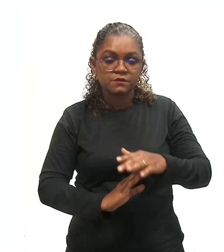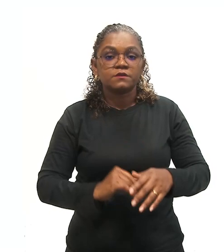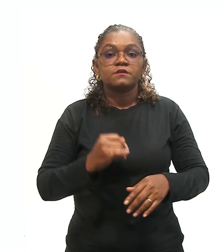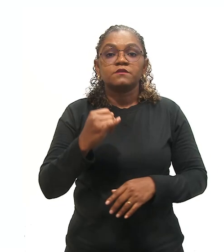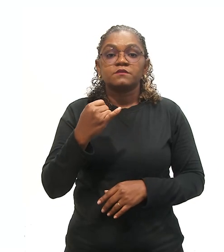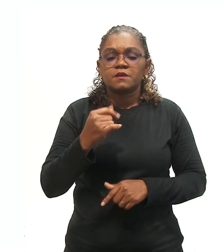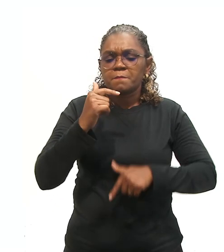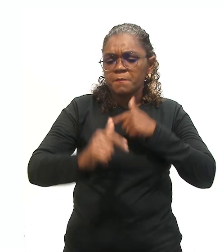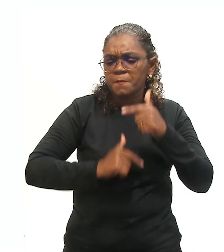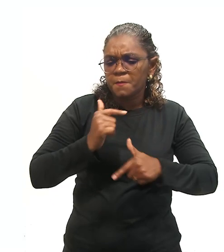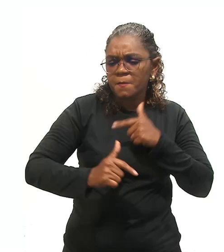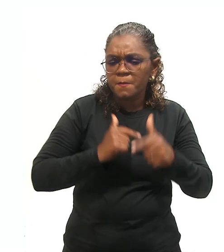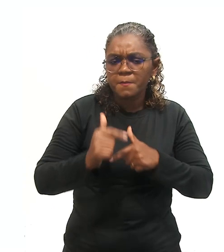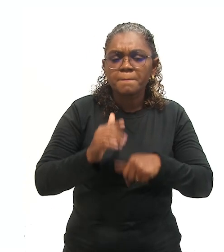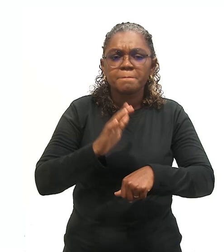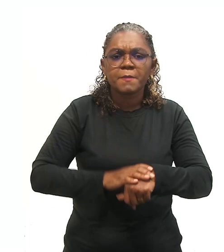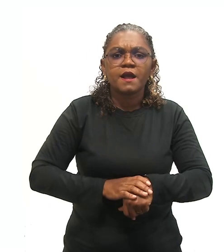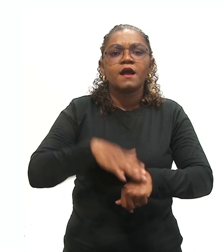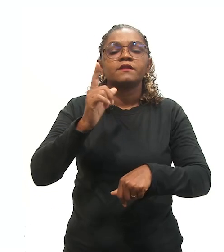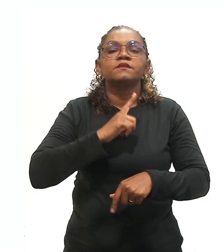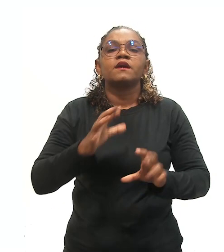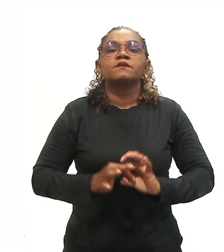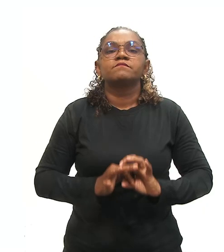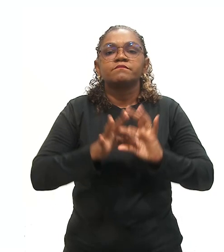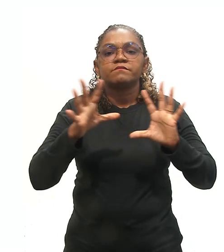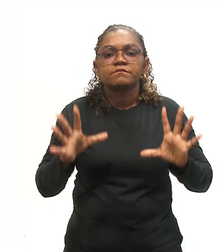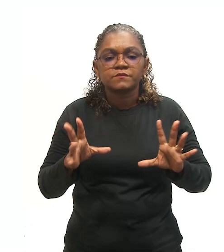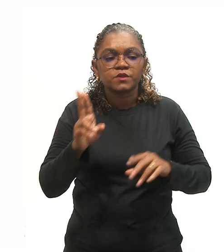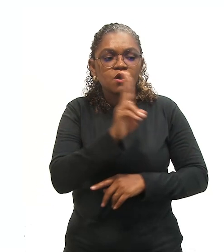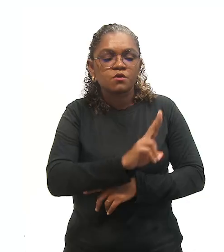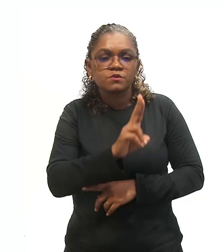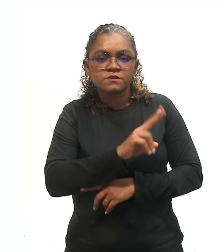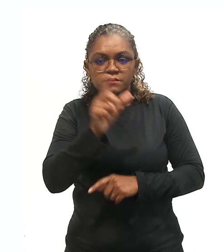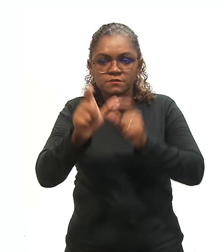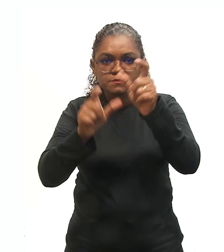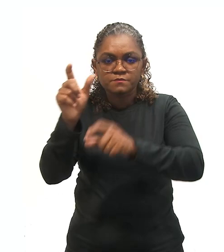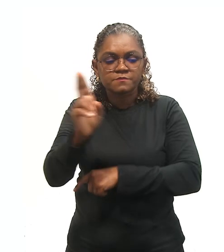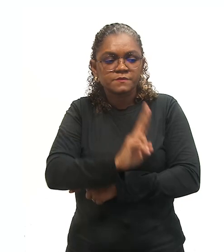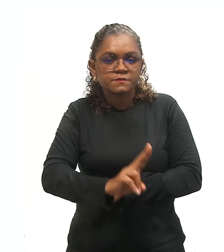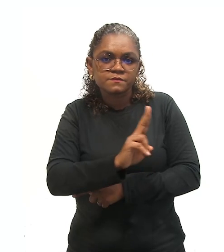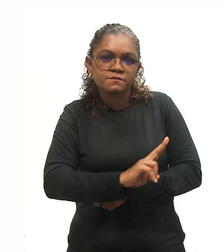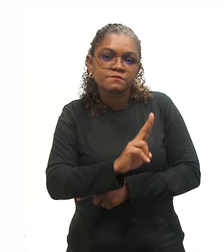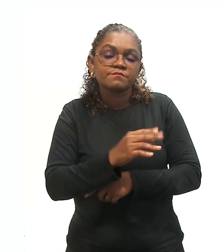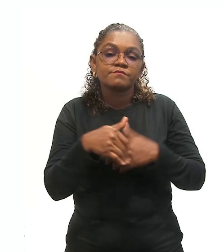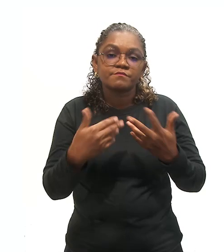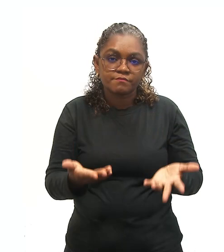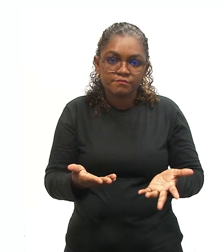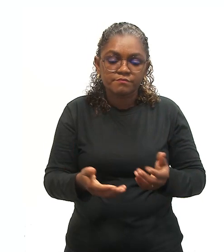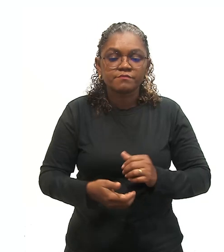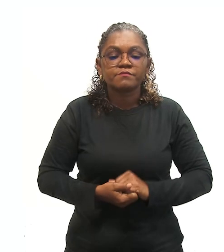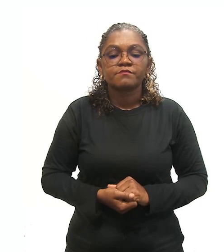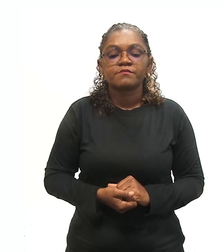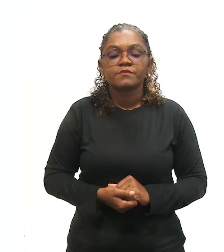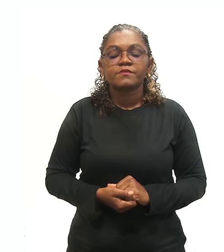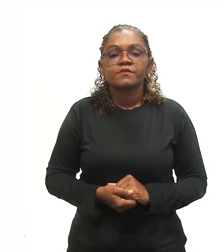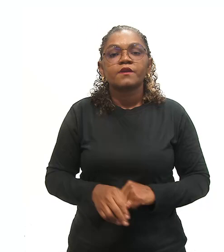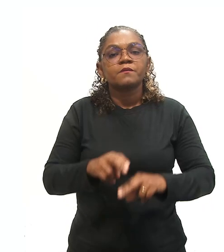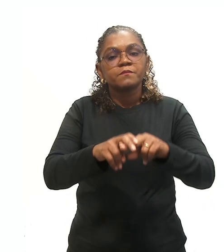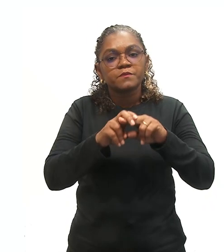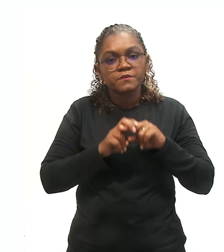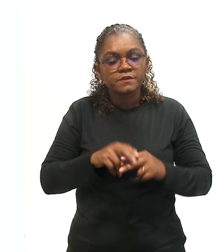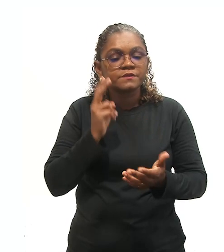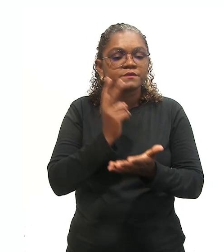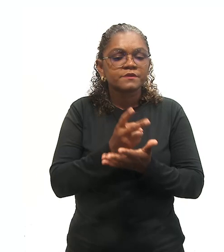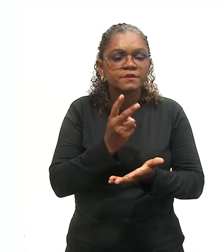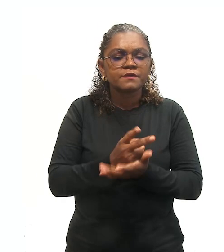mais bens e serviços estarão disponíveis para o consumo e a satisfação das necessidades das pessoas. Então, por isso a gente quer sempre aumentar